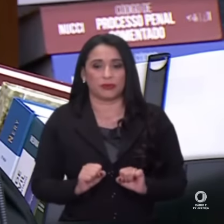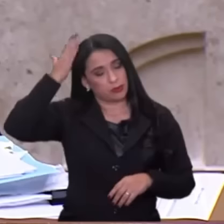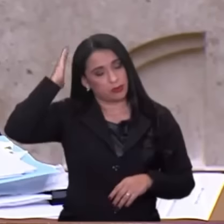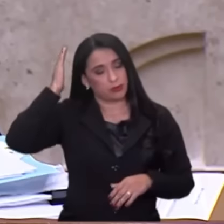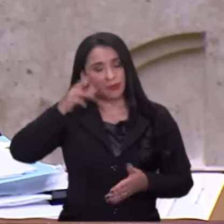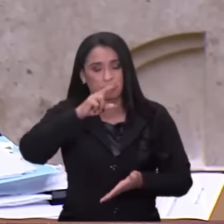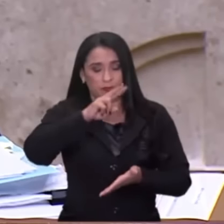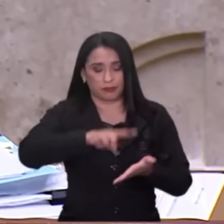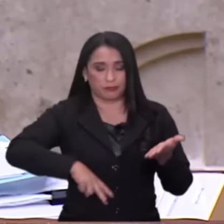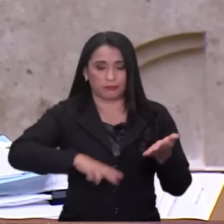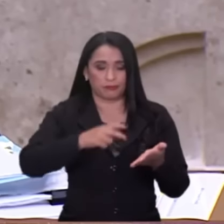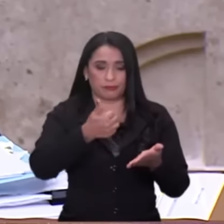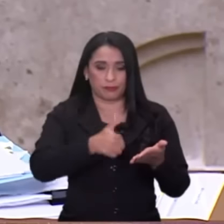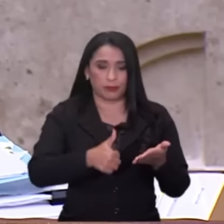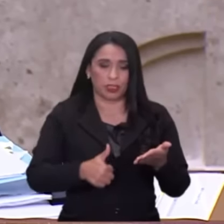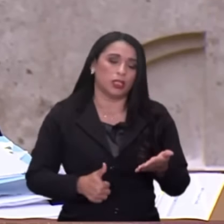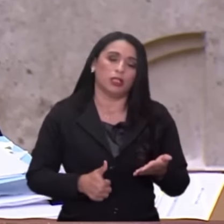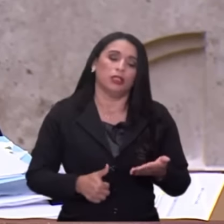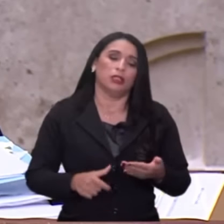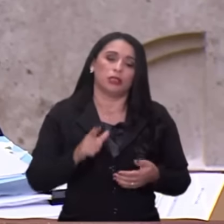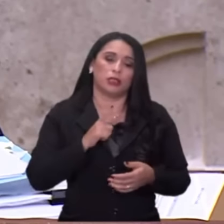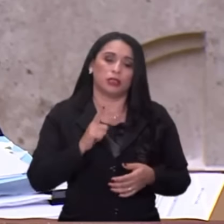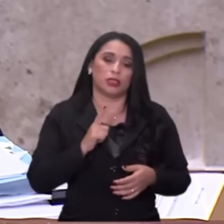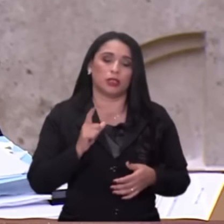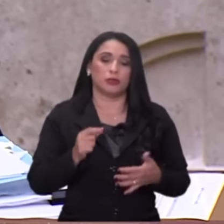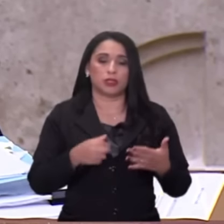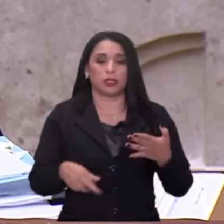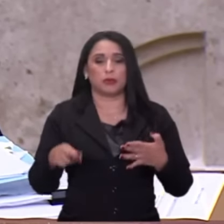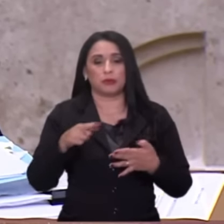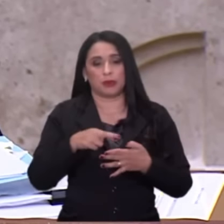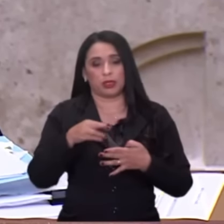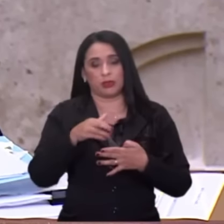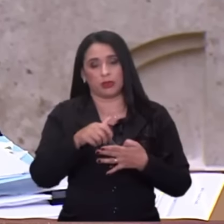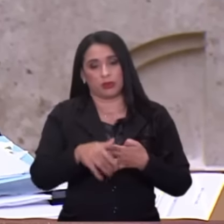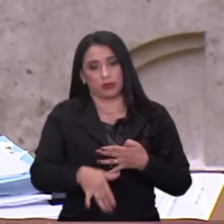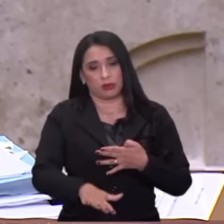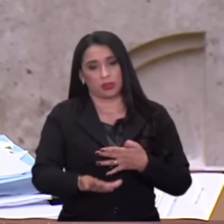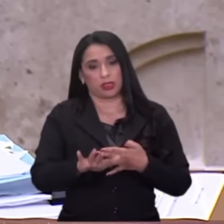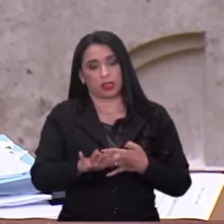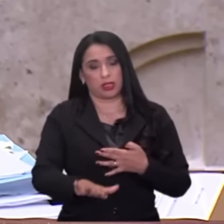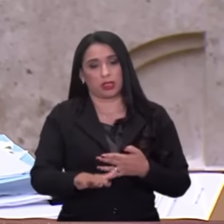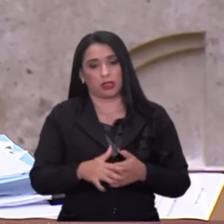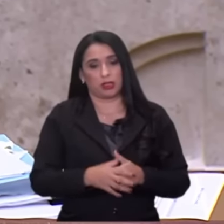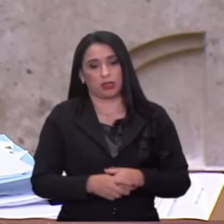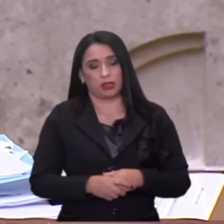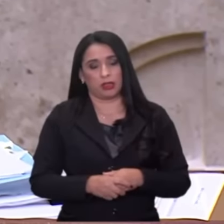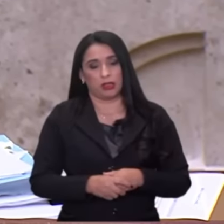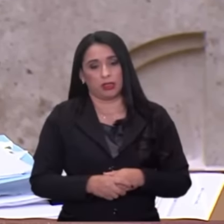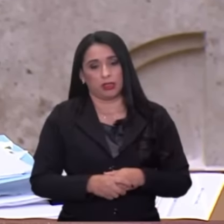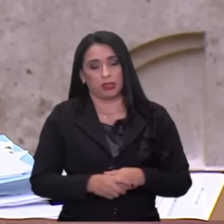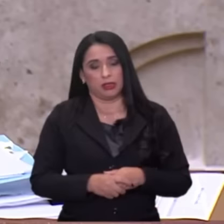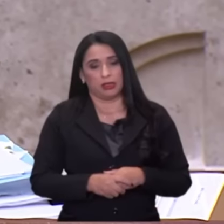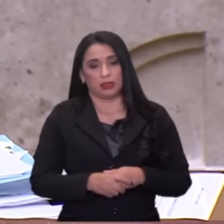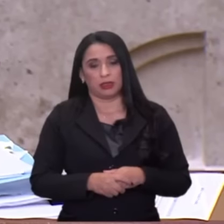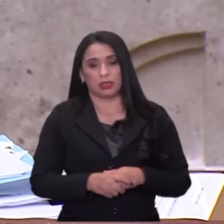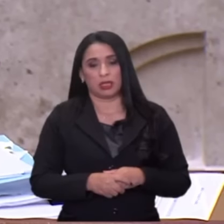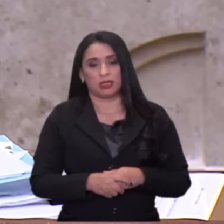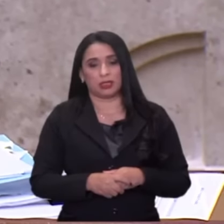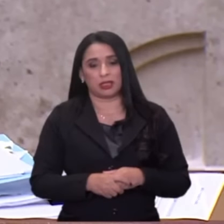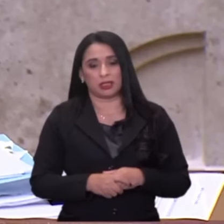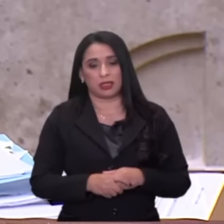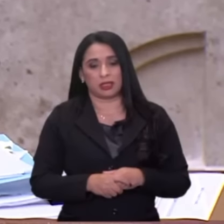precedentes. Mas aqui demos repercussão geral para definir a seguinte questão que me parece